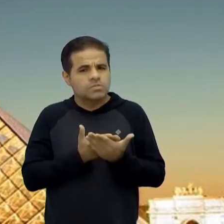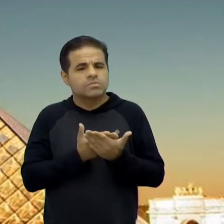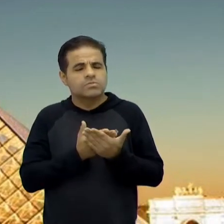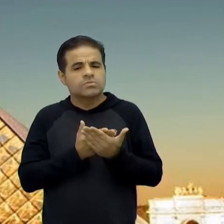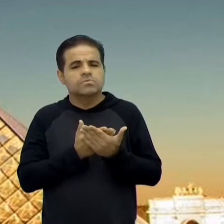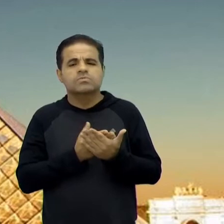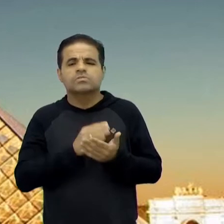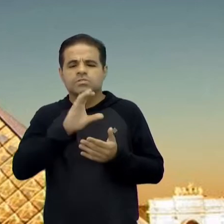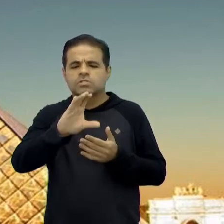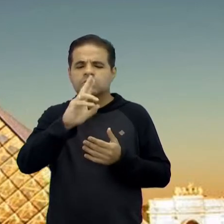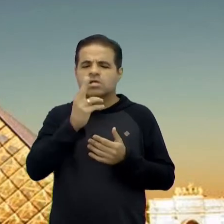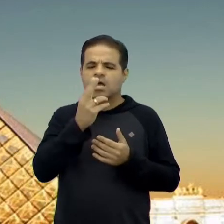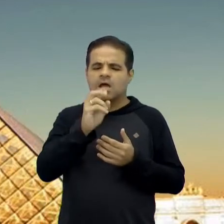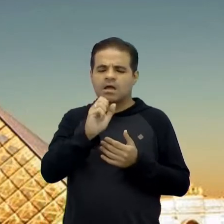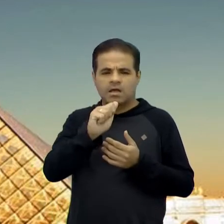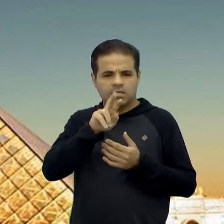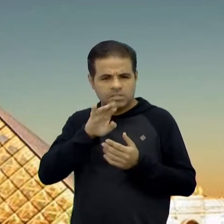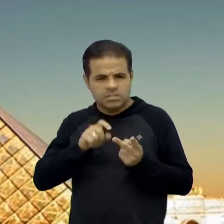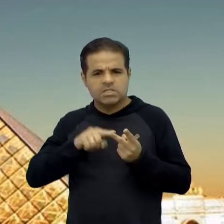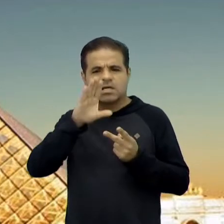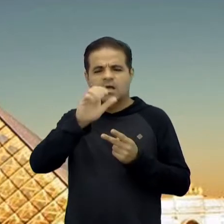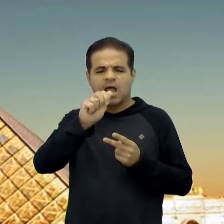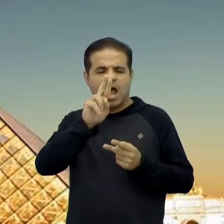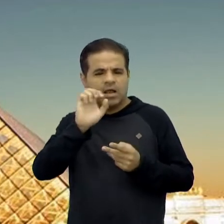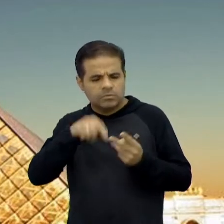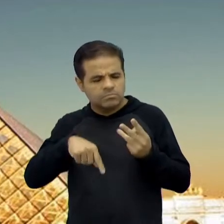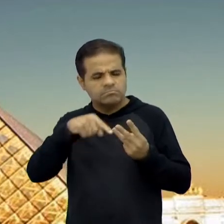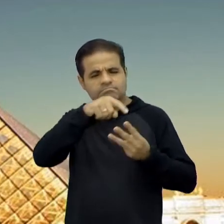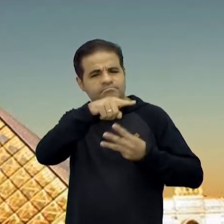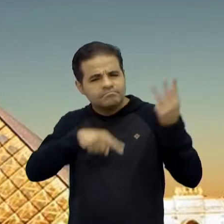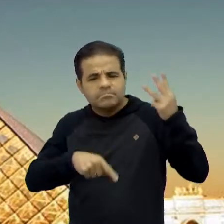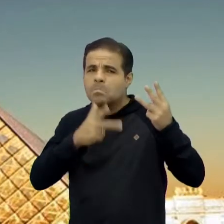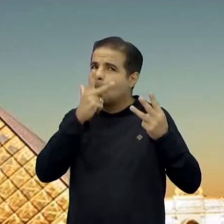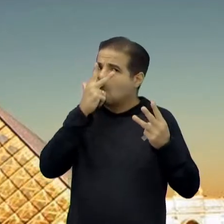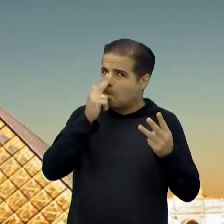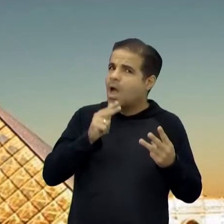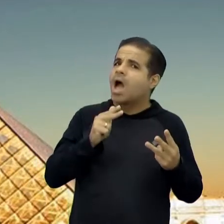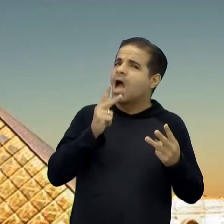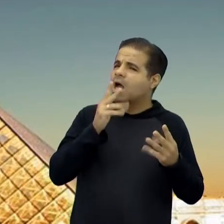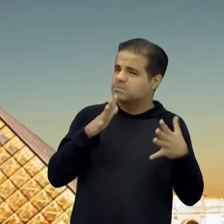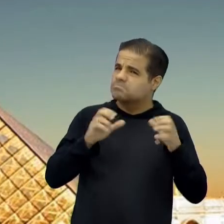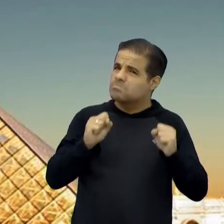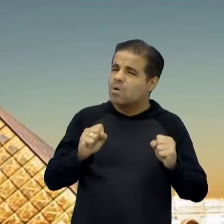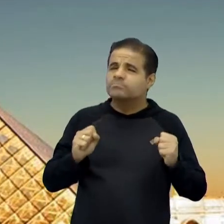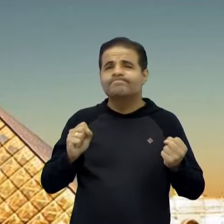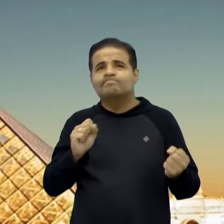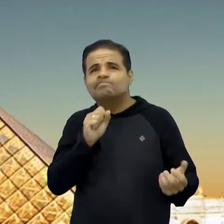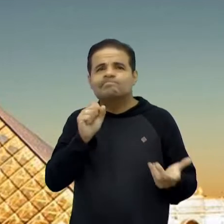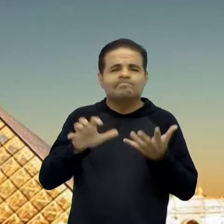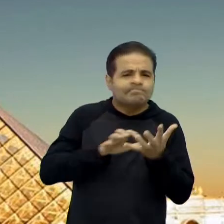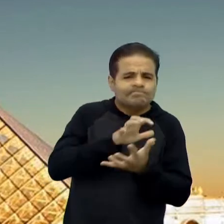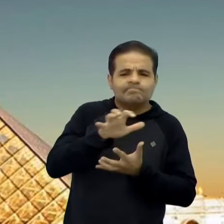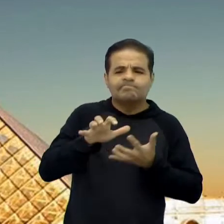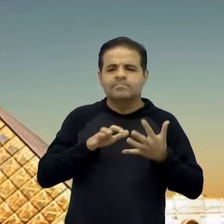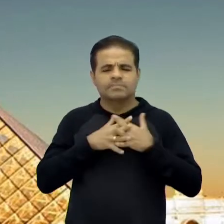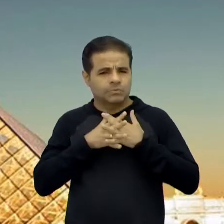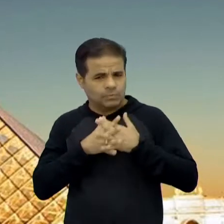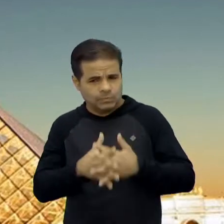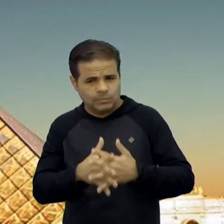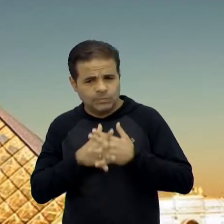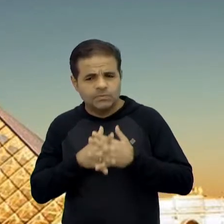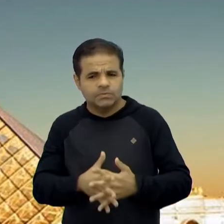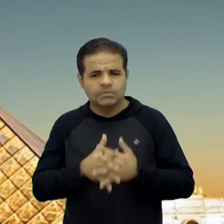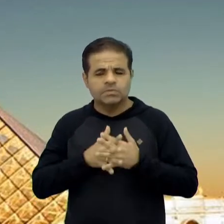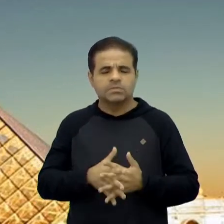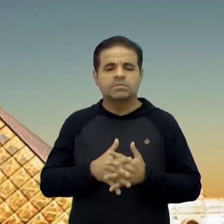que charge, cartoon, meme, às vezes, em certa medida, até se confundem, né? Se misturam, se mesclam.